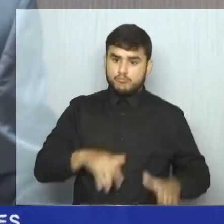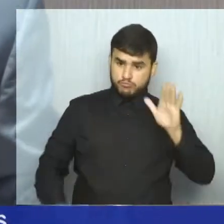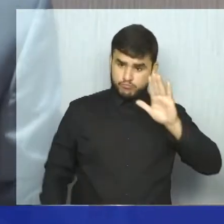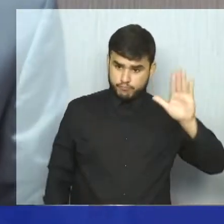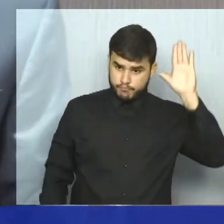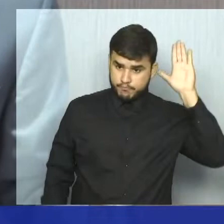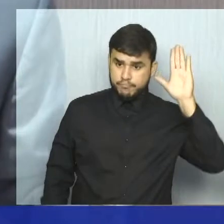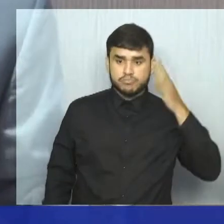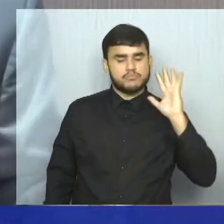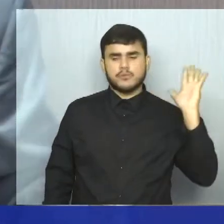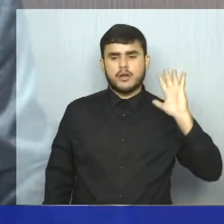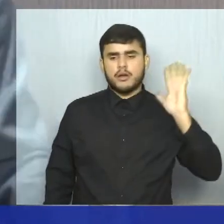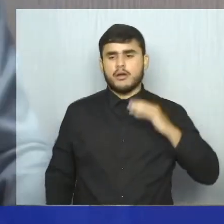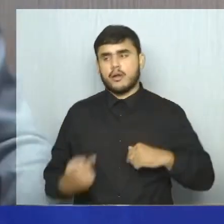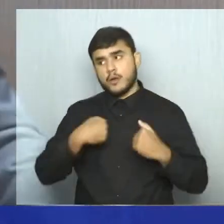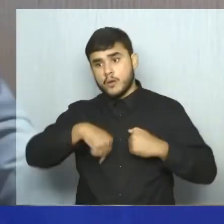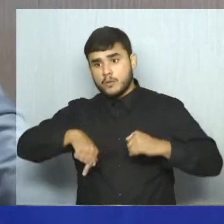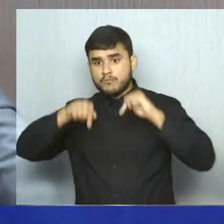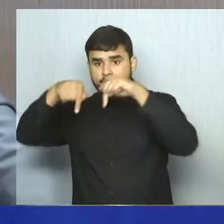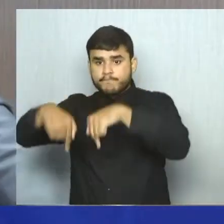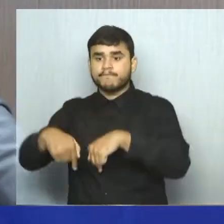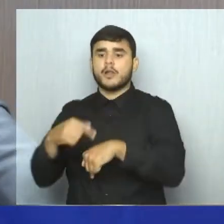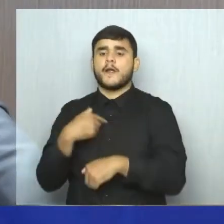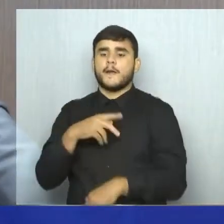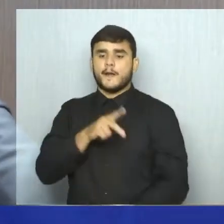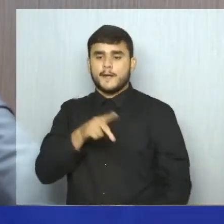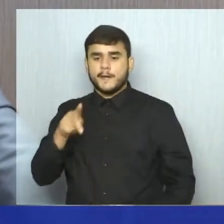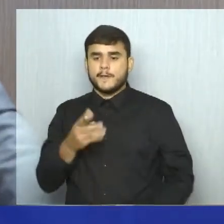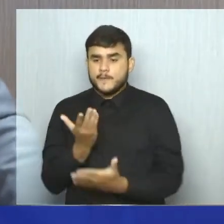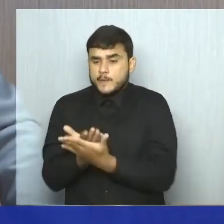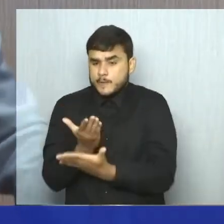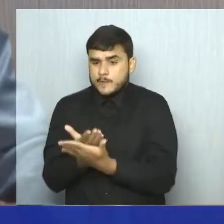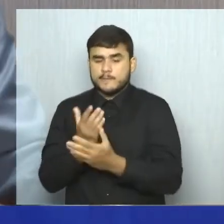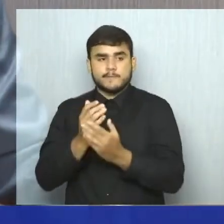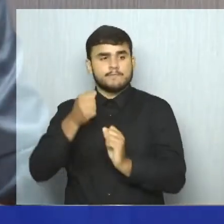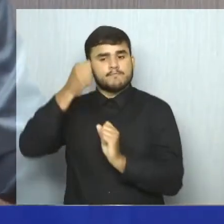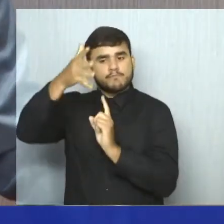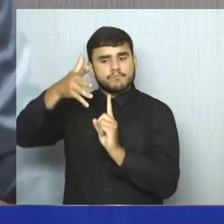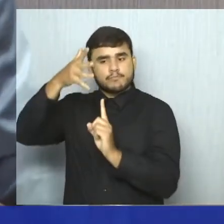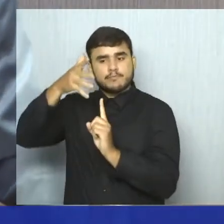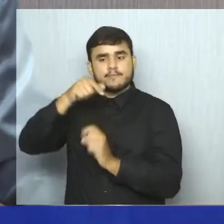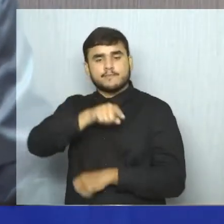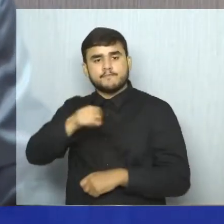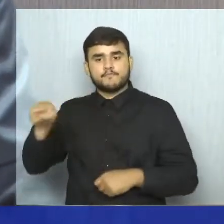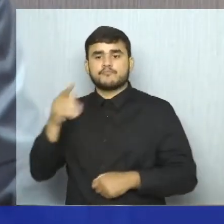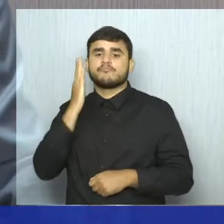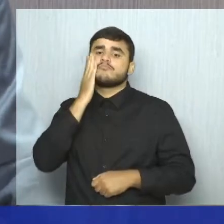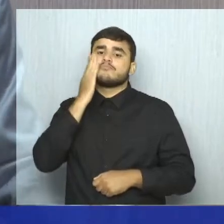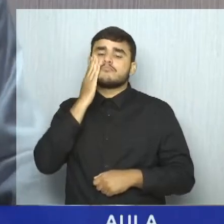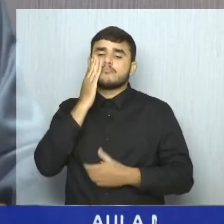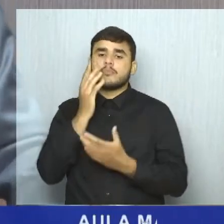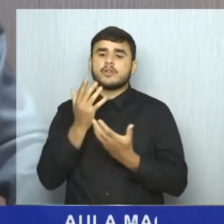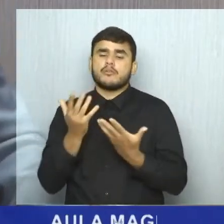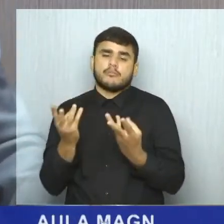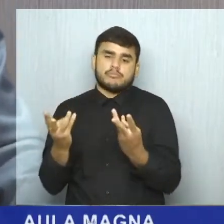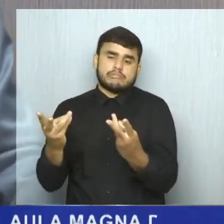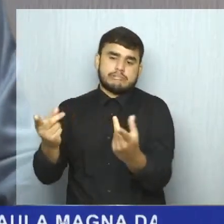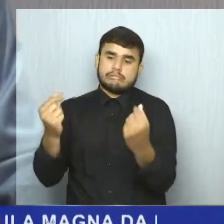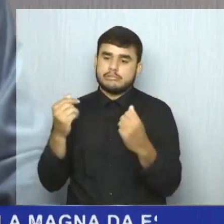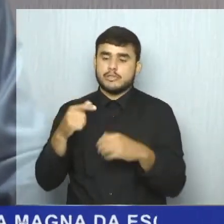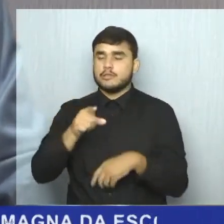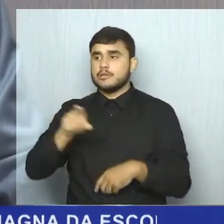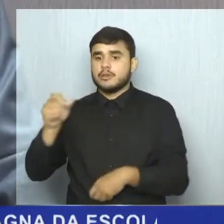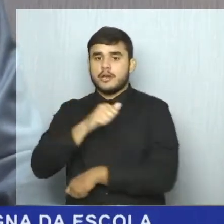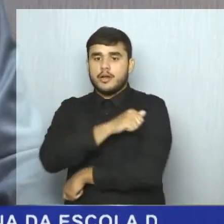Estou aqui vestido da minha verdadeira vocação, que é estudar junto com os estudantes e meus alunos, quantos já tive